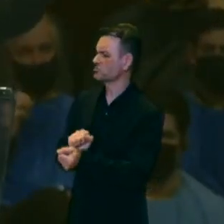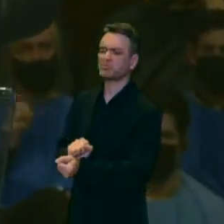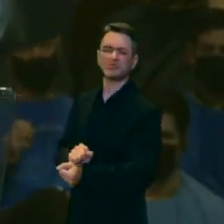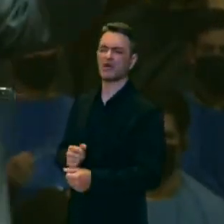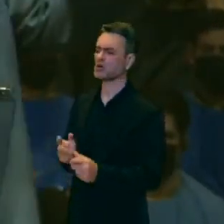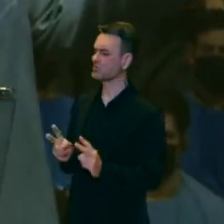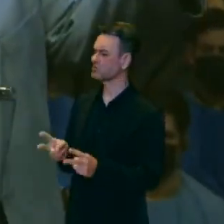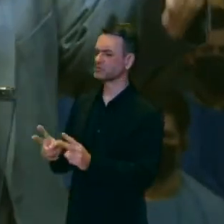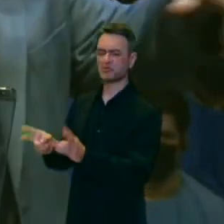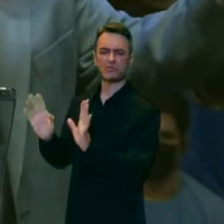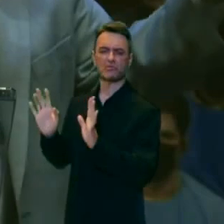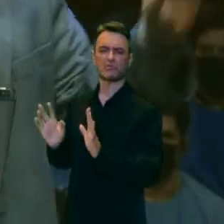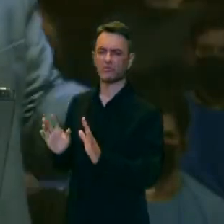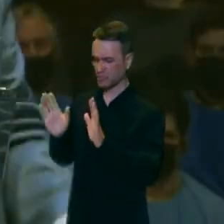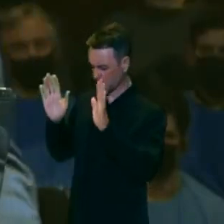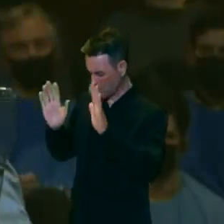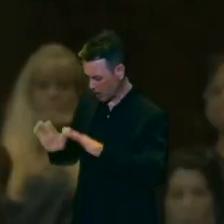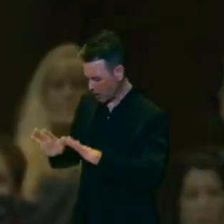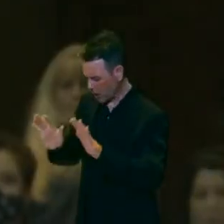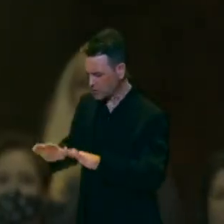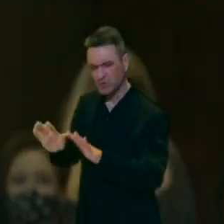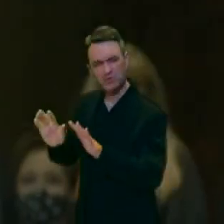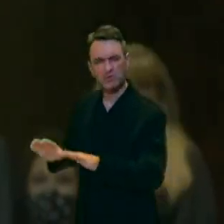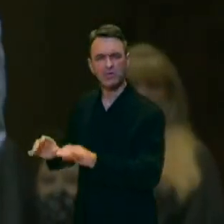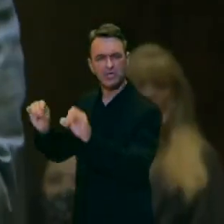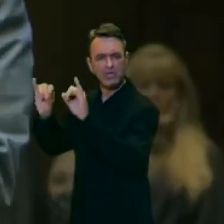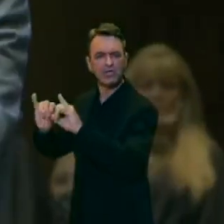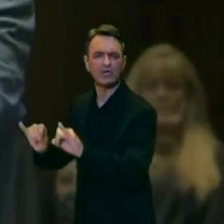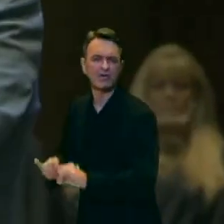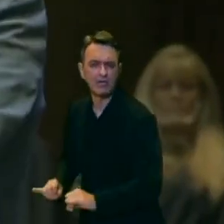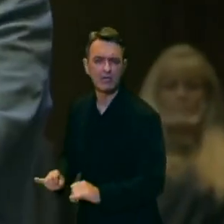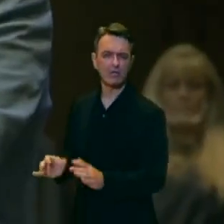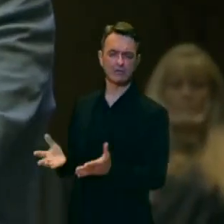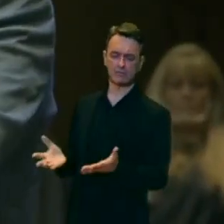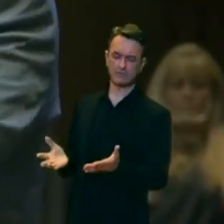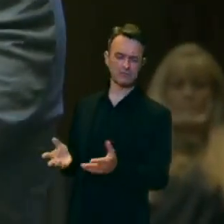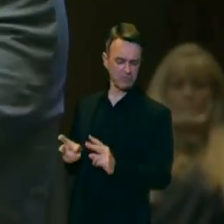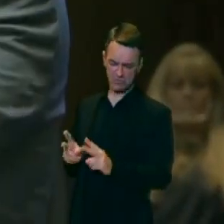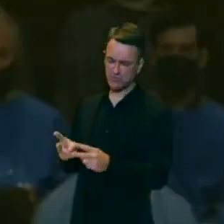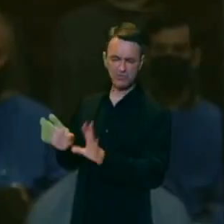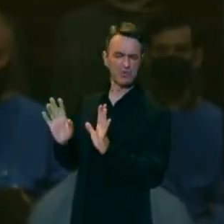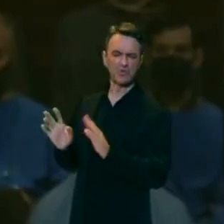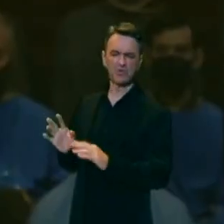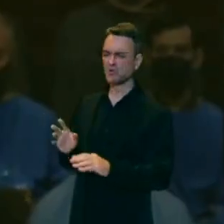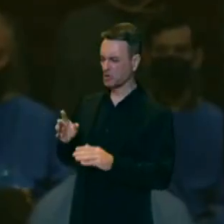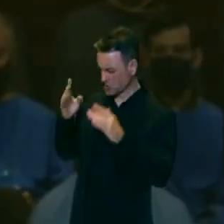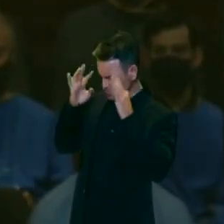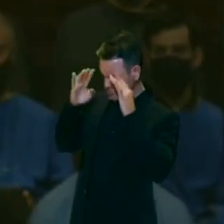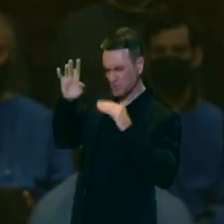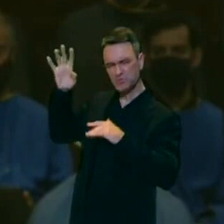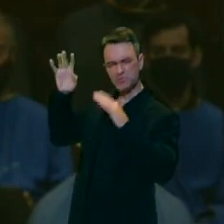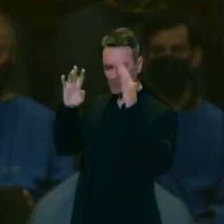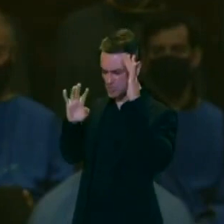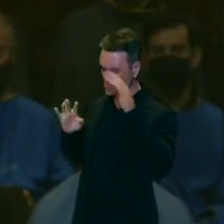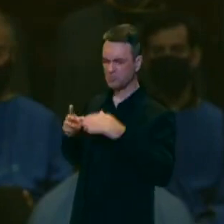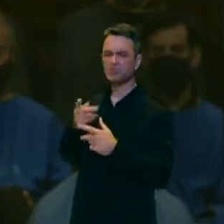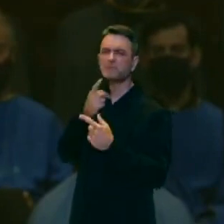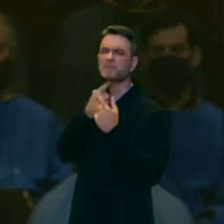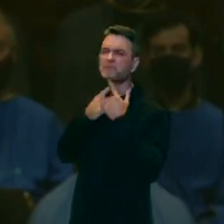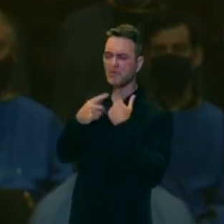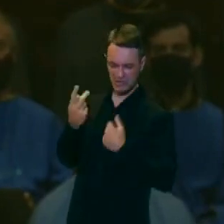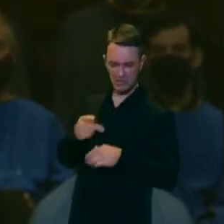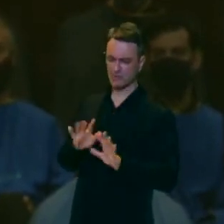pode continuar adorando os falsos deuses, pode fazer aquilo que é o teu sonho, que é se libertar